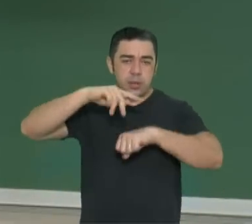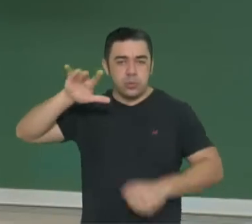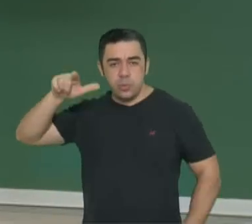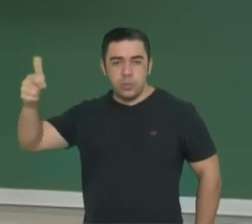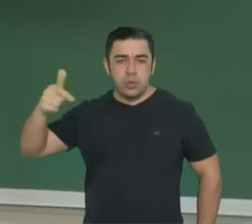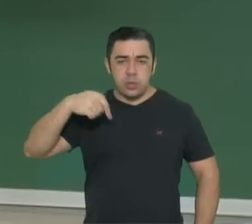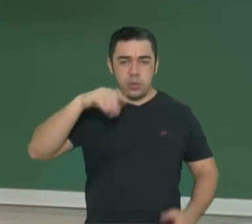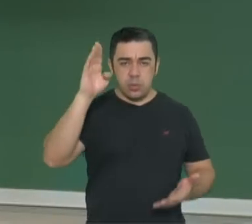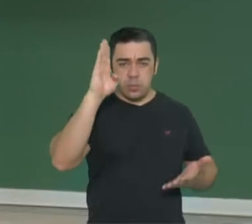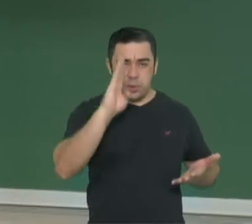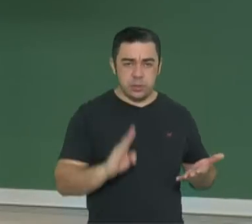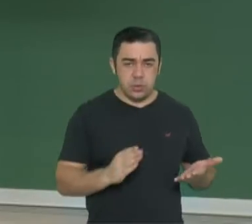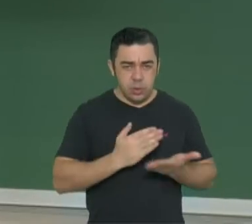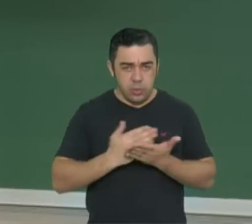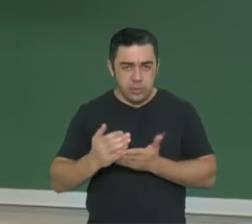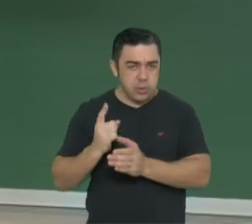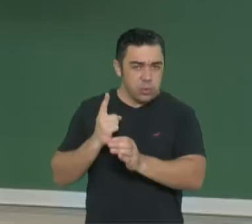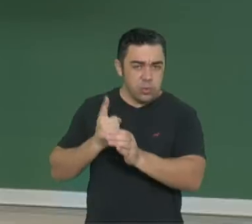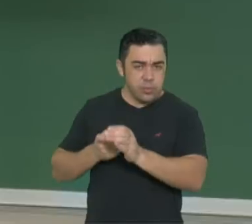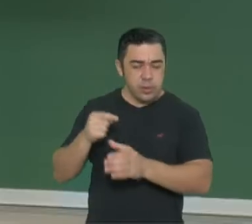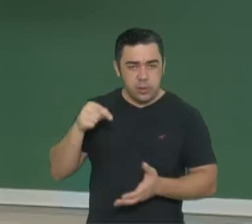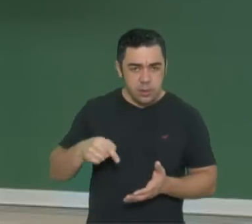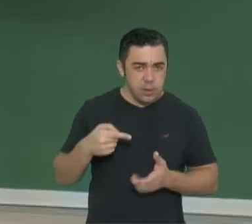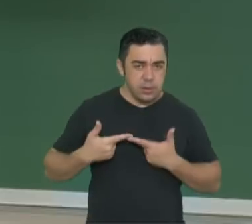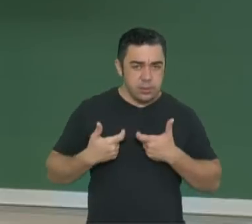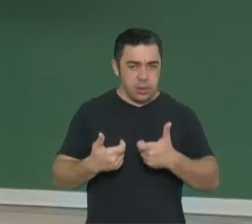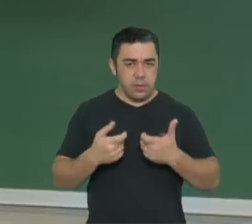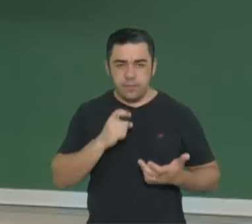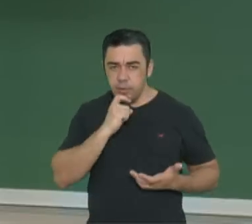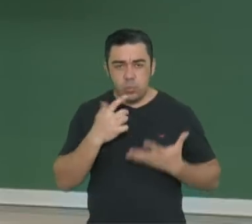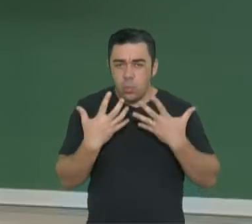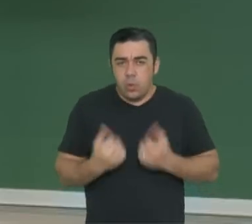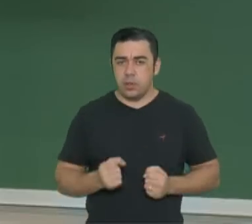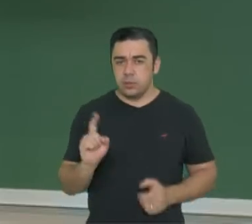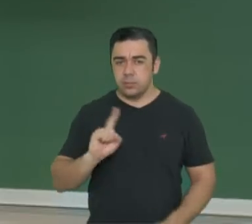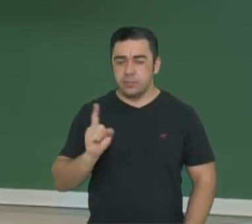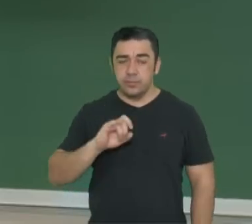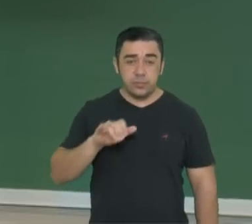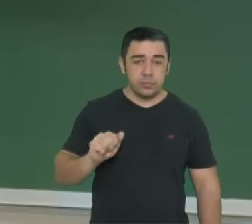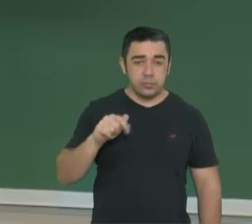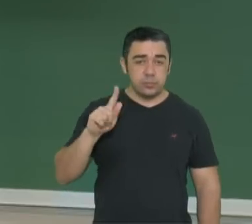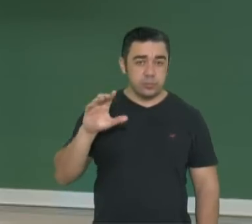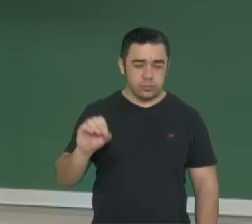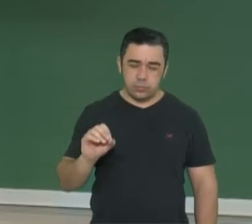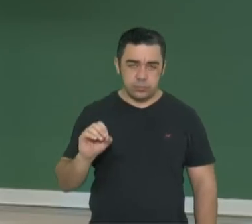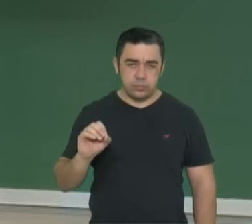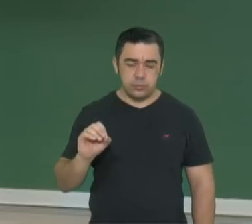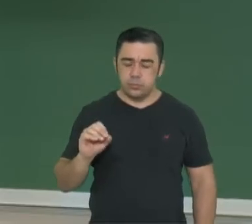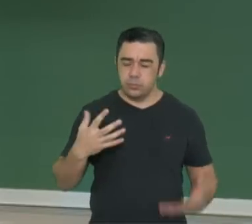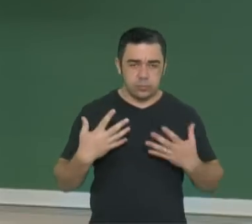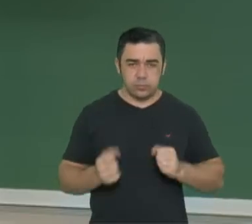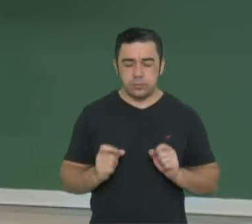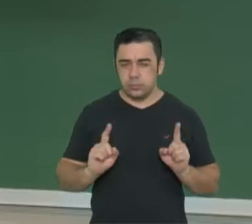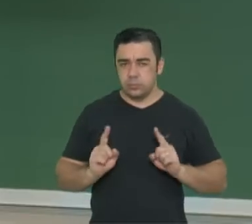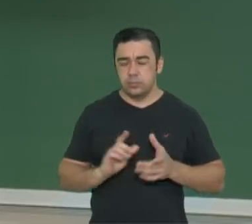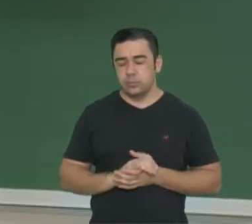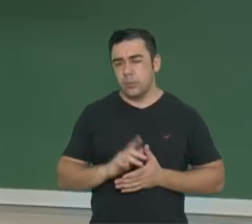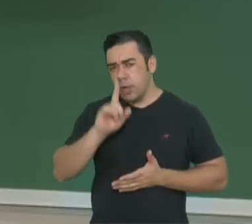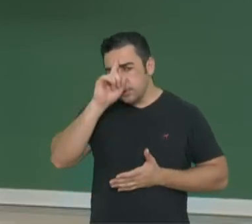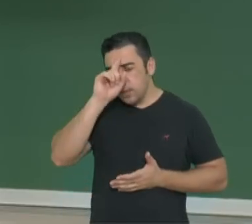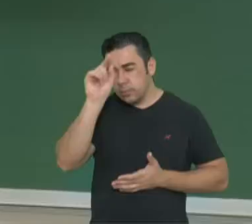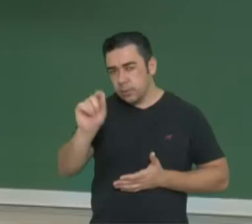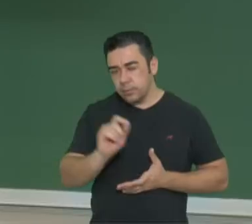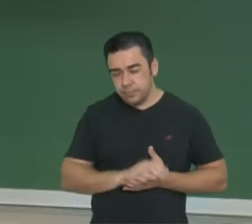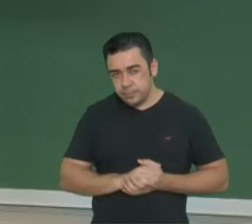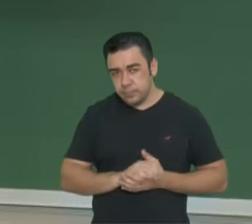país comunista nesse contexto de Guerra Fria. Não aceitavam o Jango de jeito nenhum. Então, qual seria a ideia? O